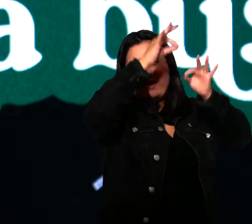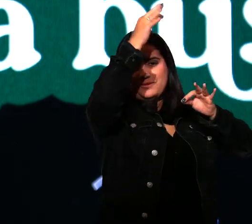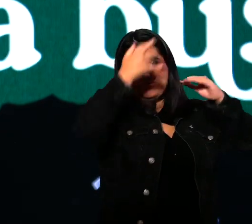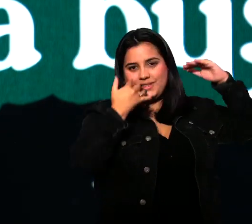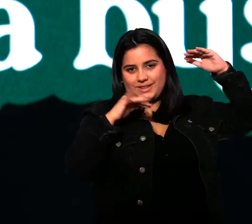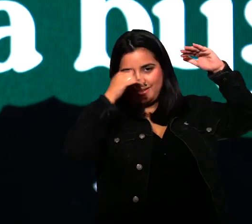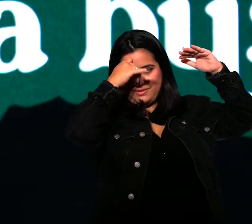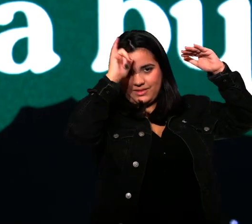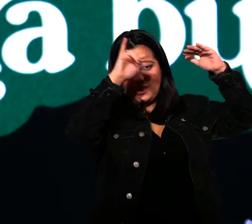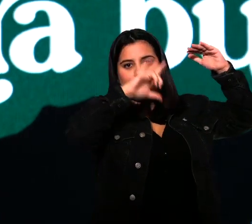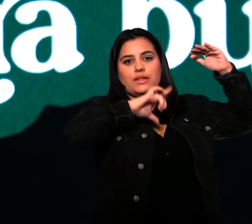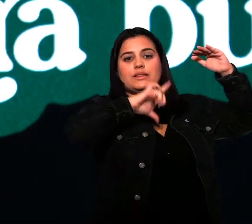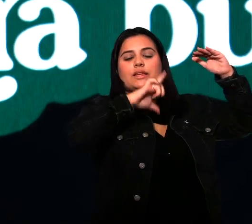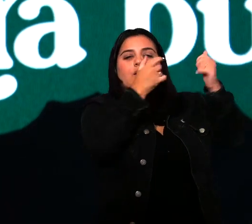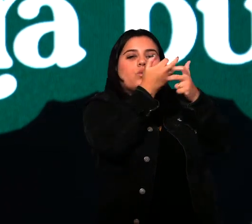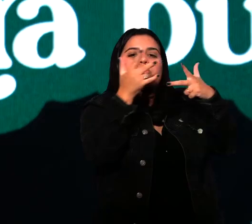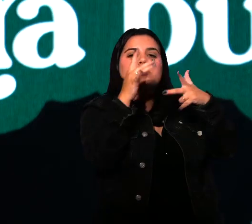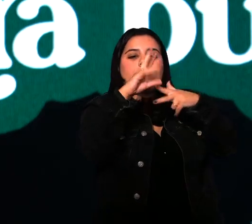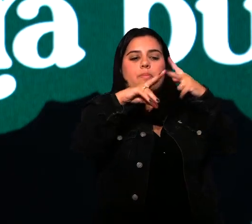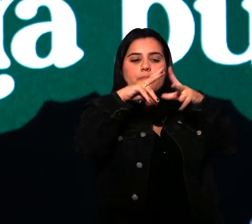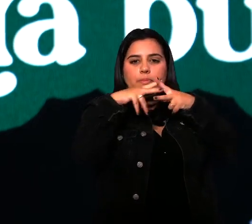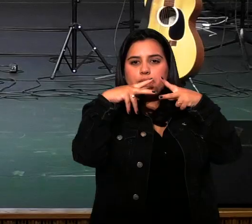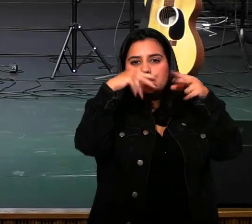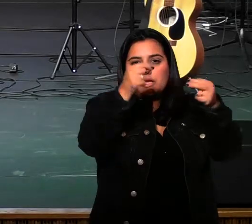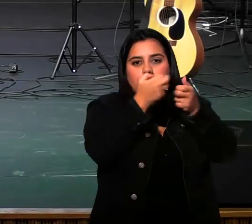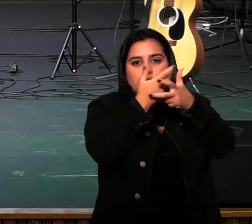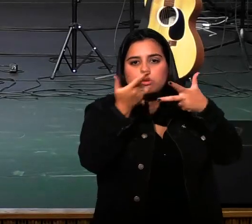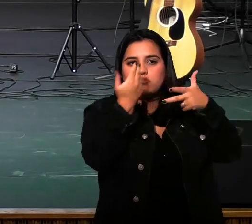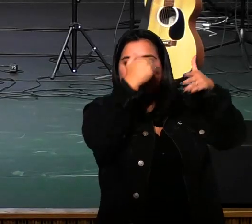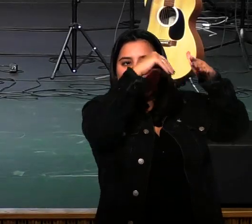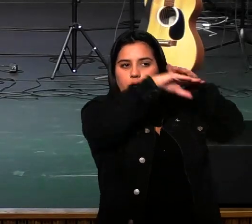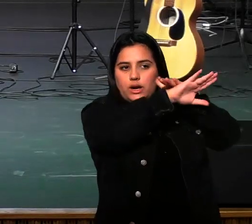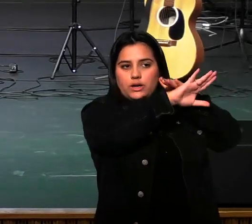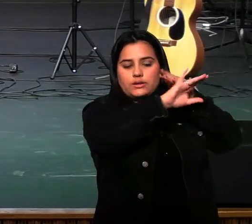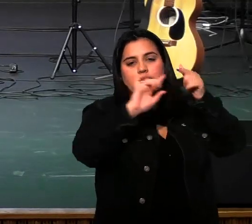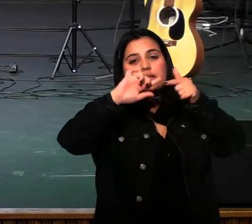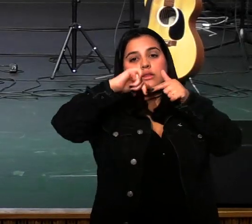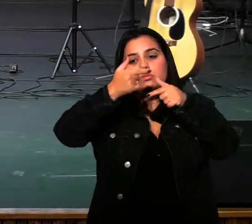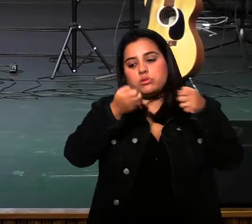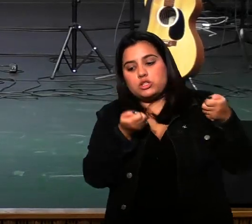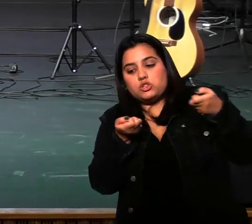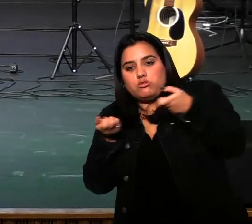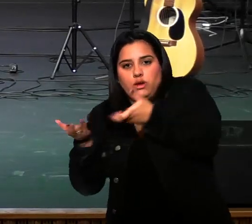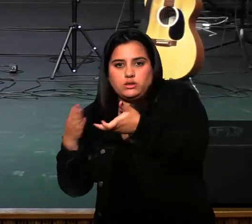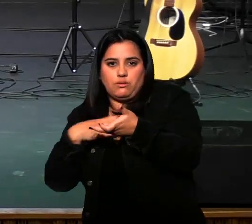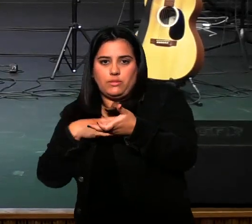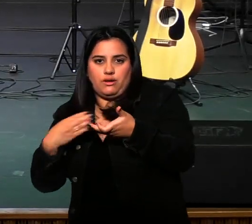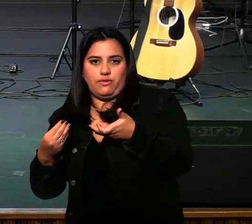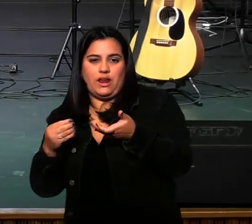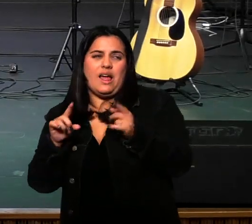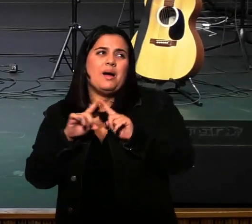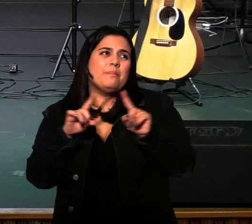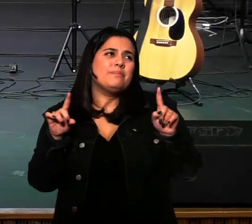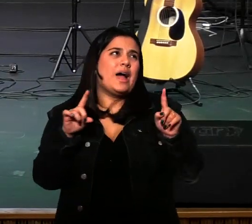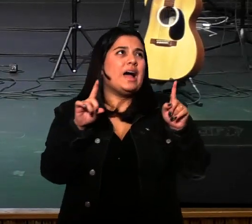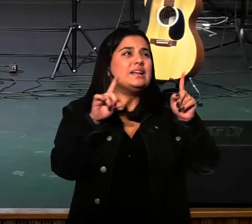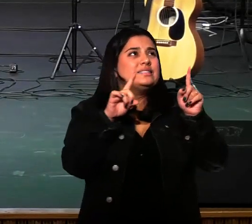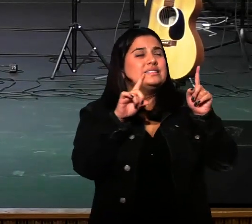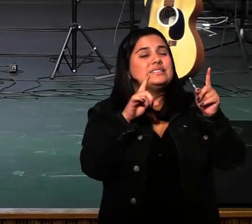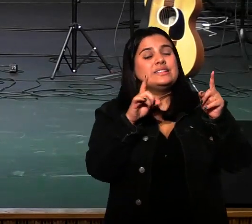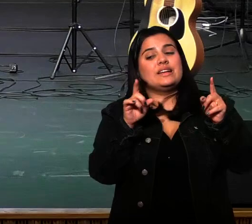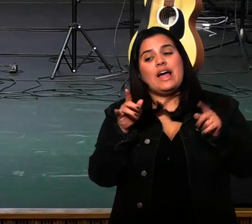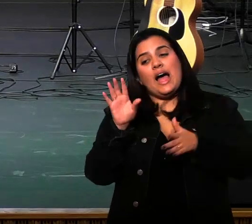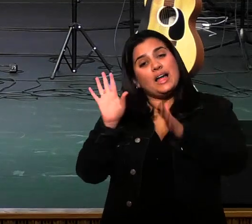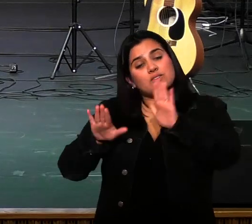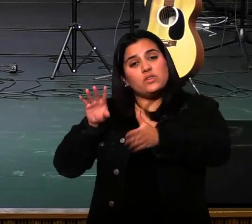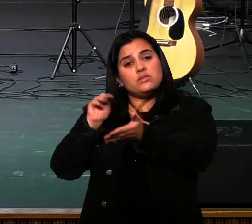alguns presentes e coisas guardadas lá que nós queremos dar para nossas filhas. Mas elas não têm maturidade ainda para receber alguns daqueles presentes. Porque